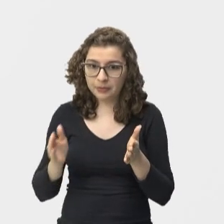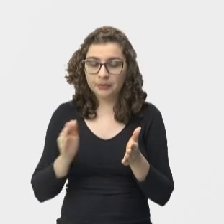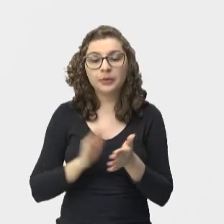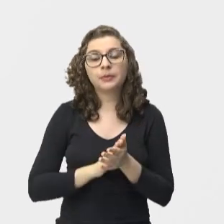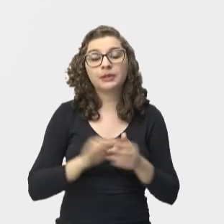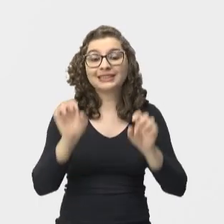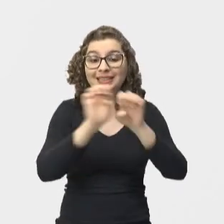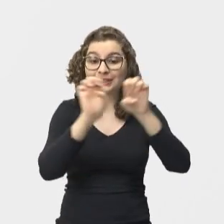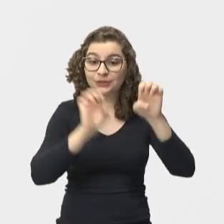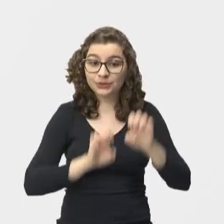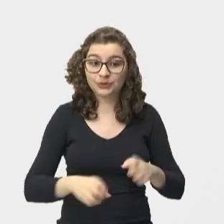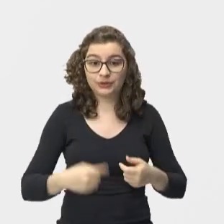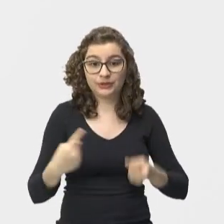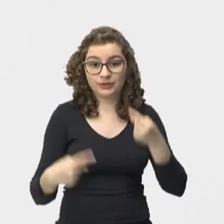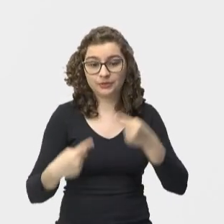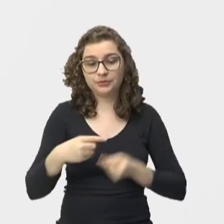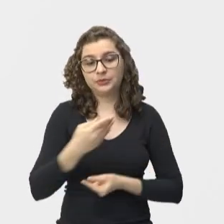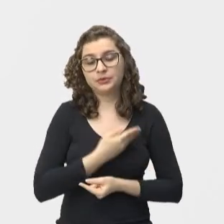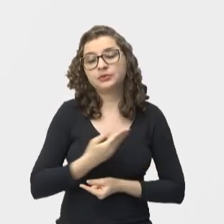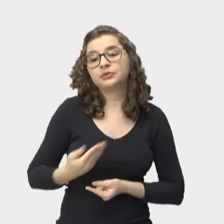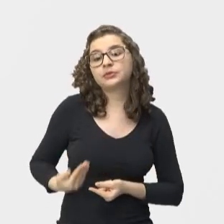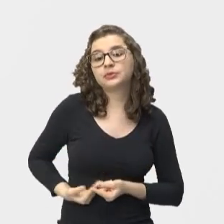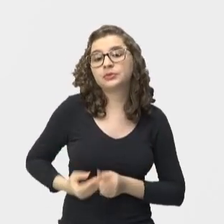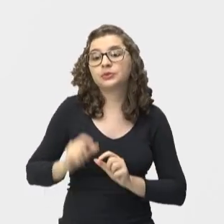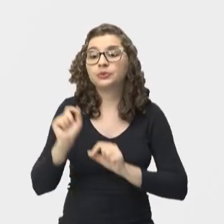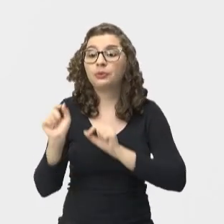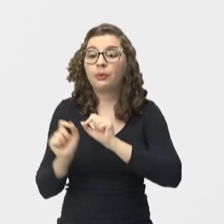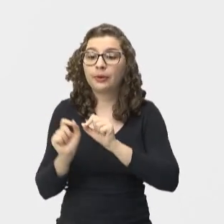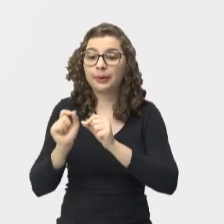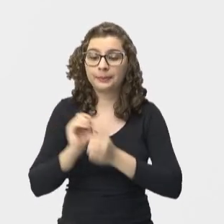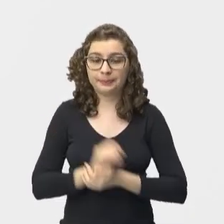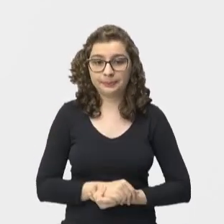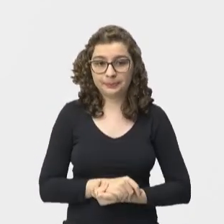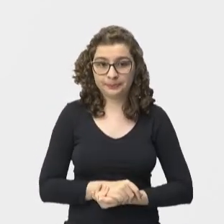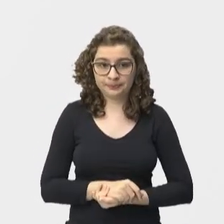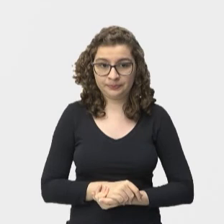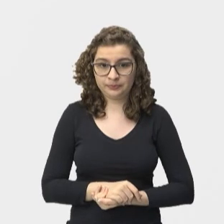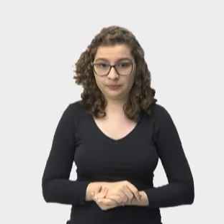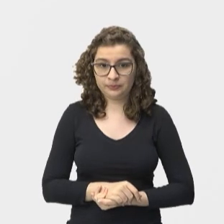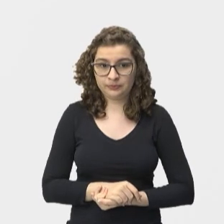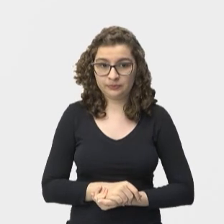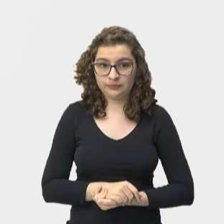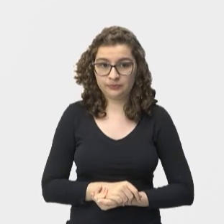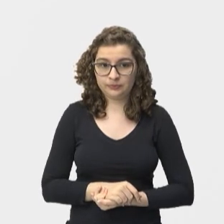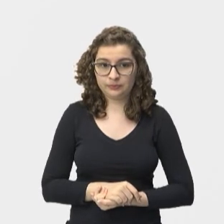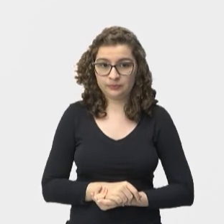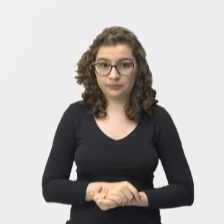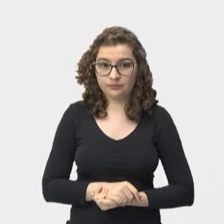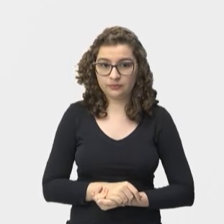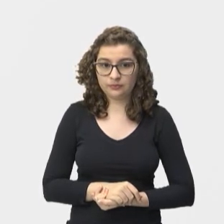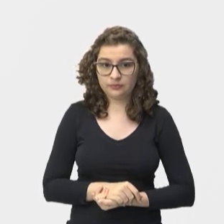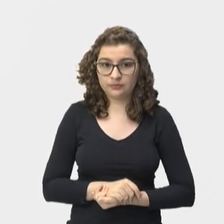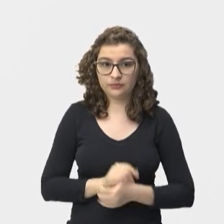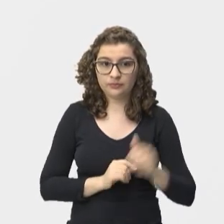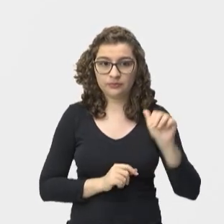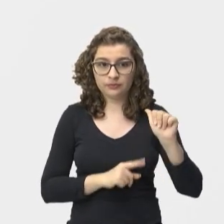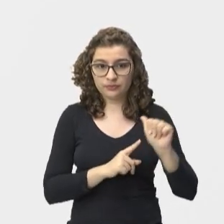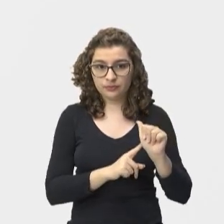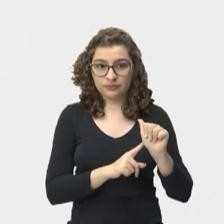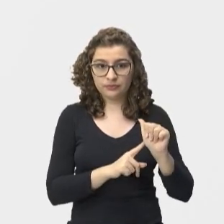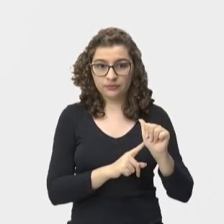de estruturação das políticas públicas, respectivamente. Então, nós temos lá, letra